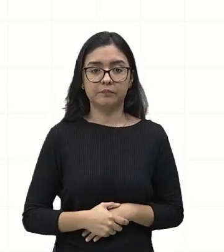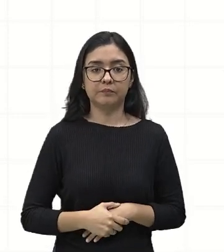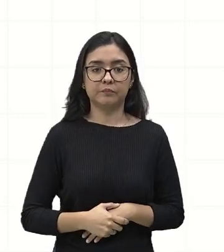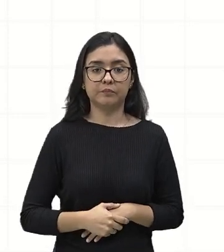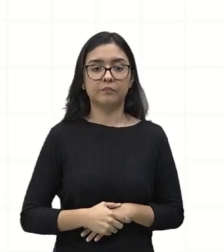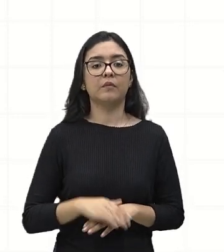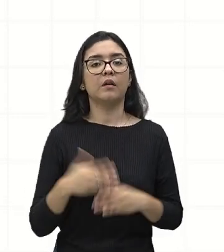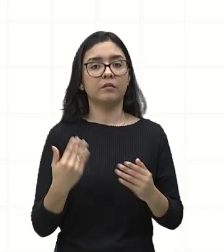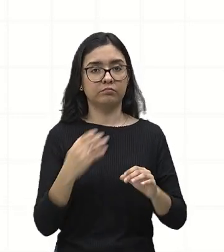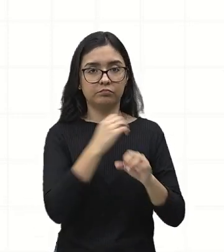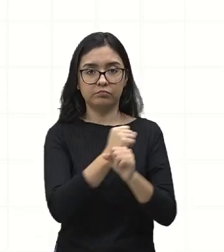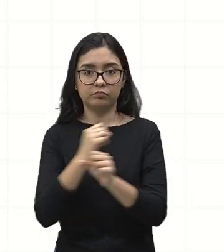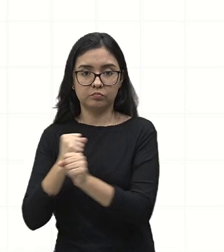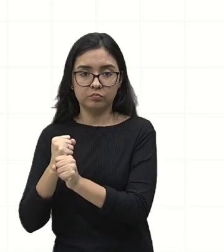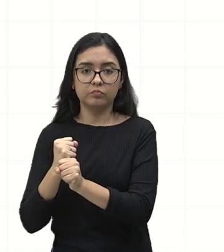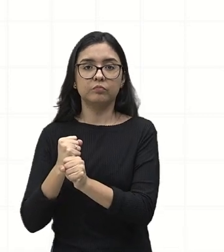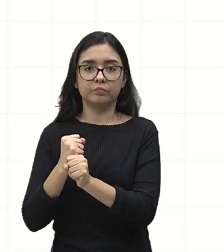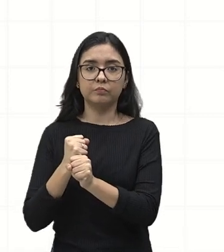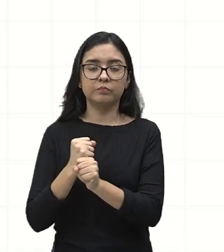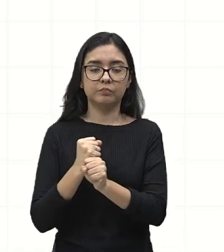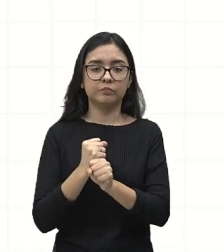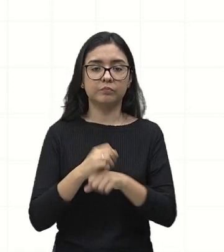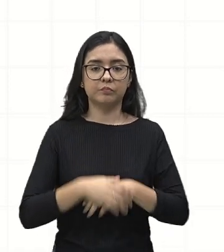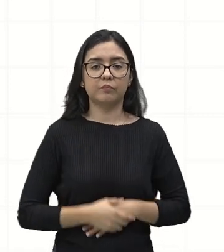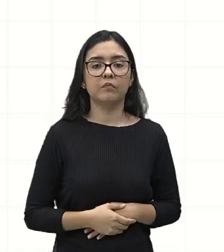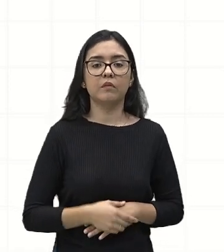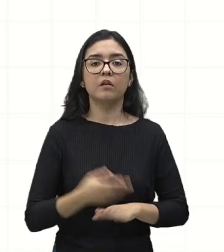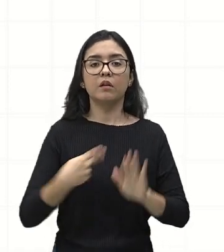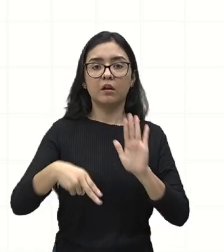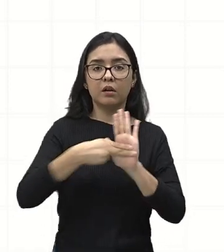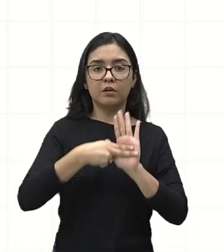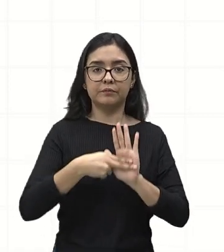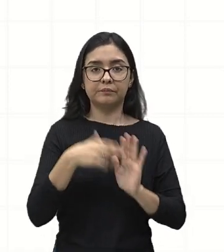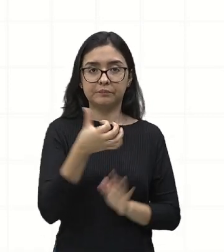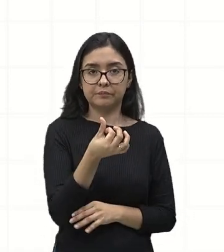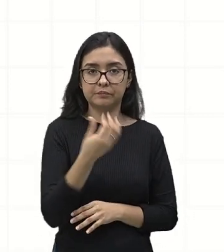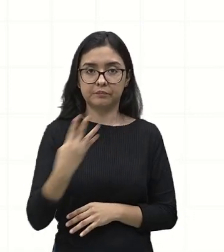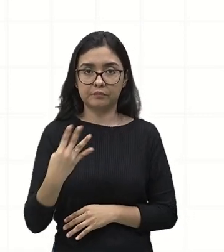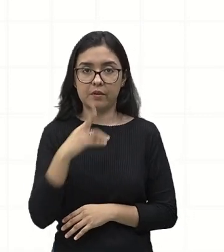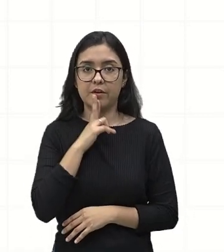8, 16, 32 vezes 2, 64.